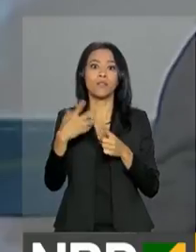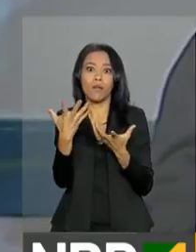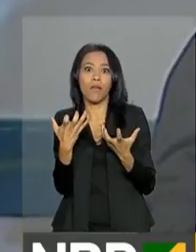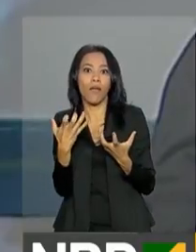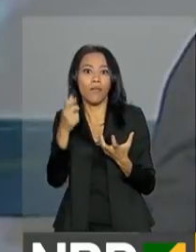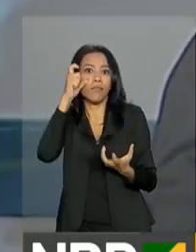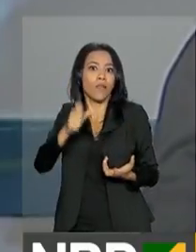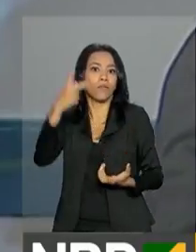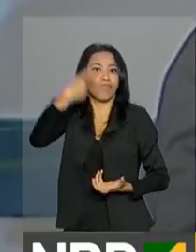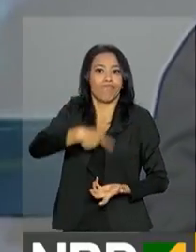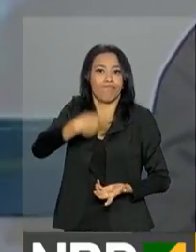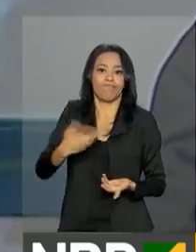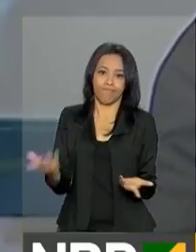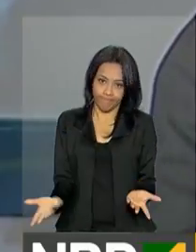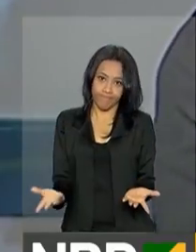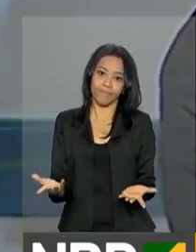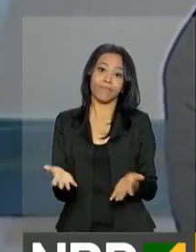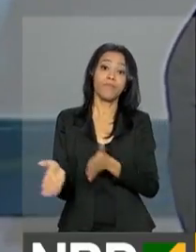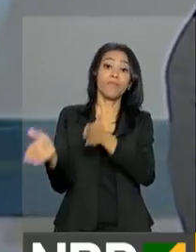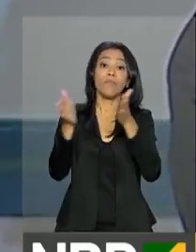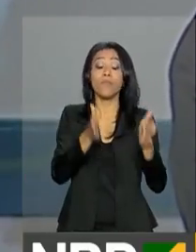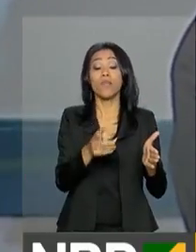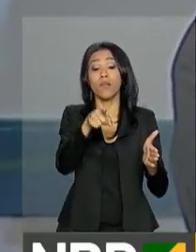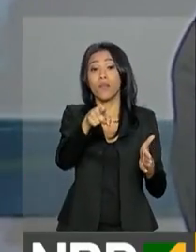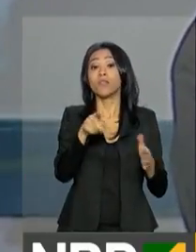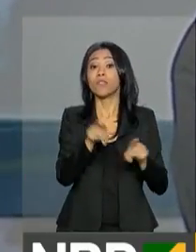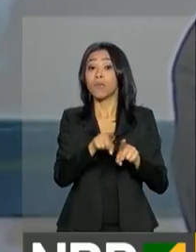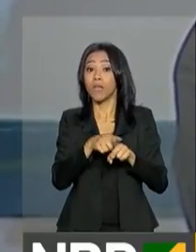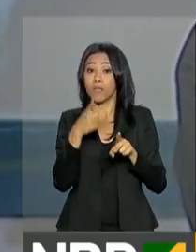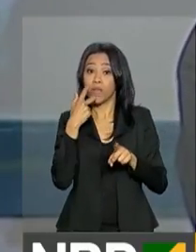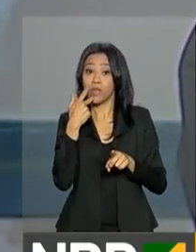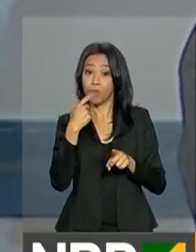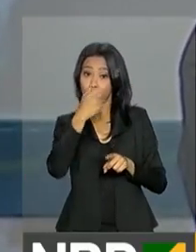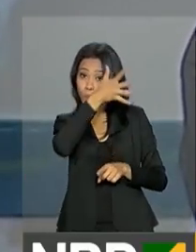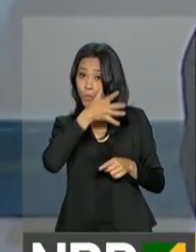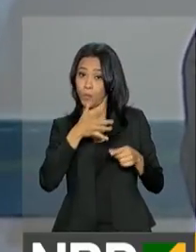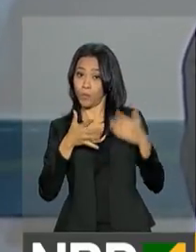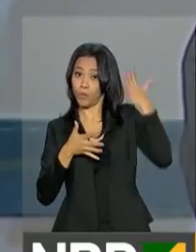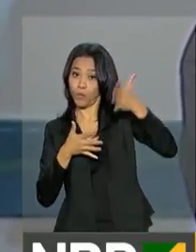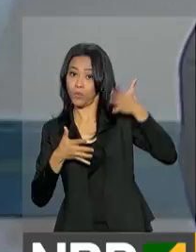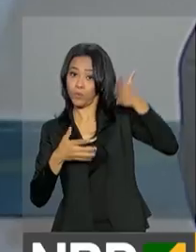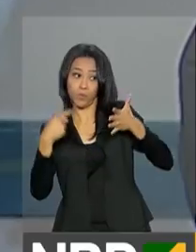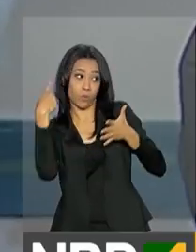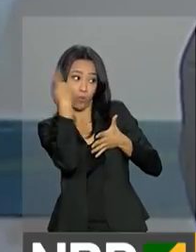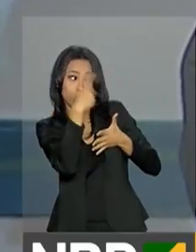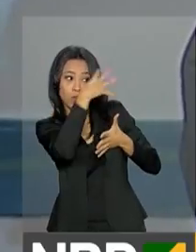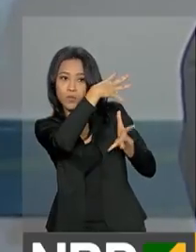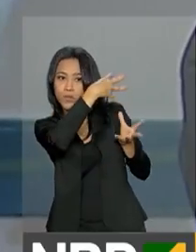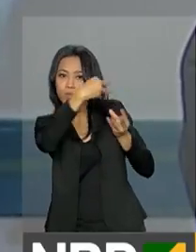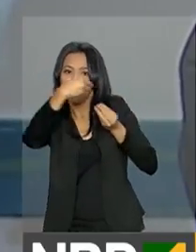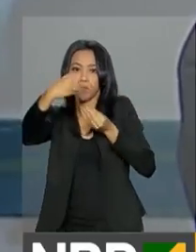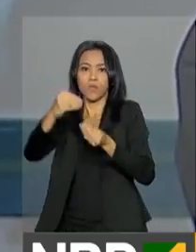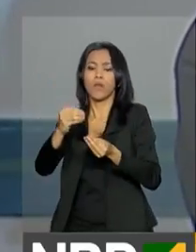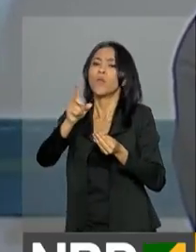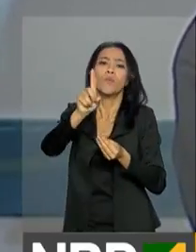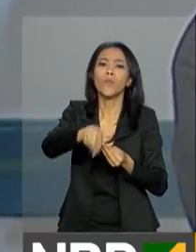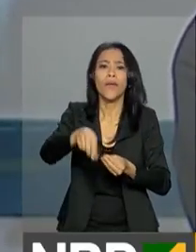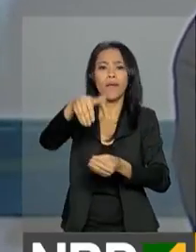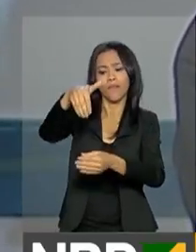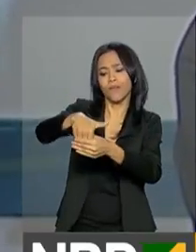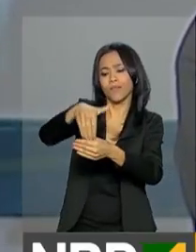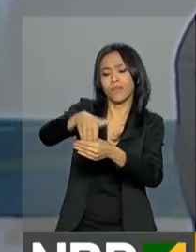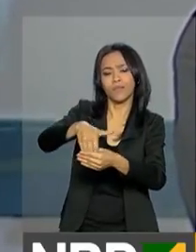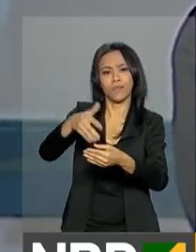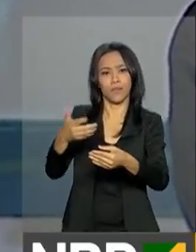pena mencionar, seguindo as pegadas do presidente Fux, que não é a eleição que deve fazer com que a pessoa